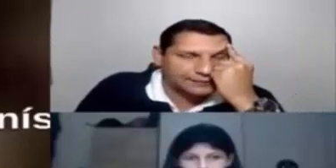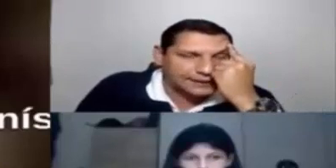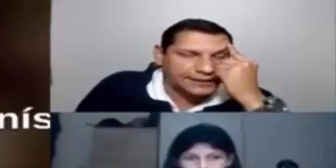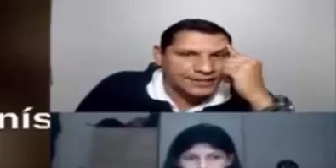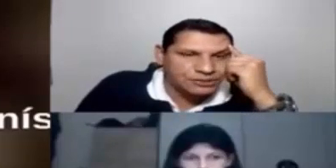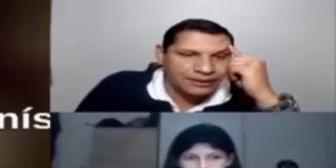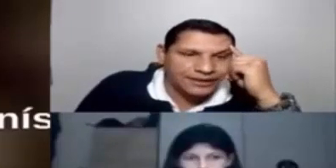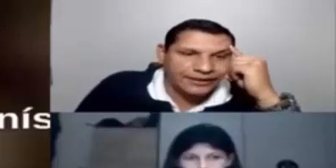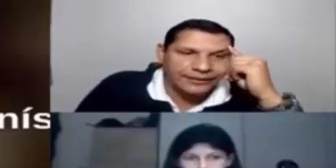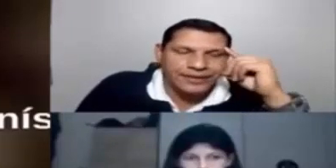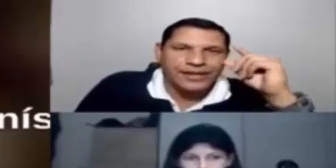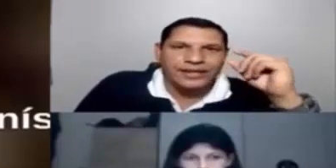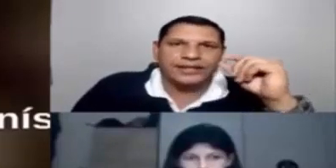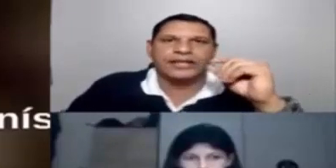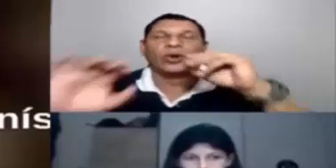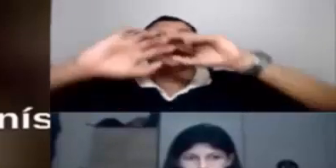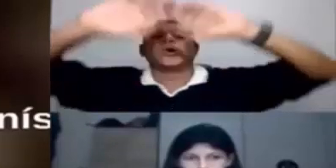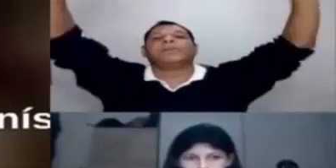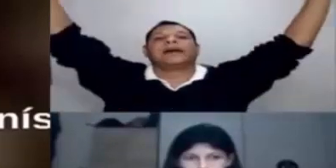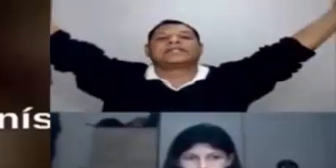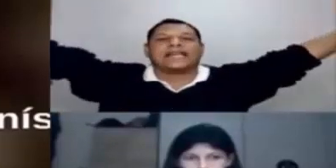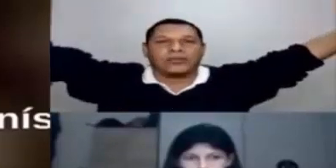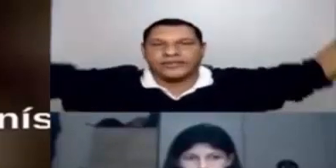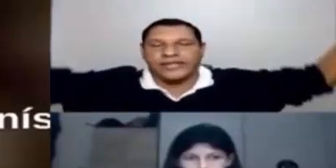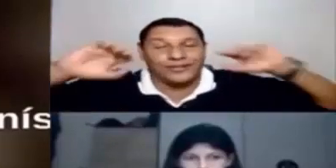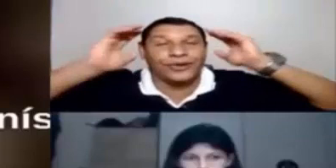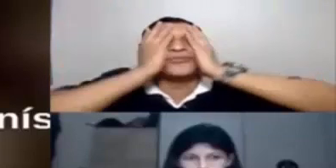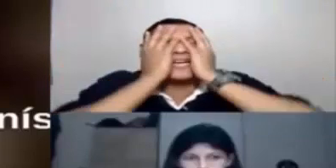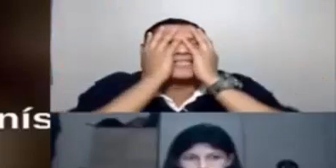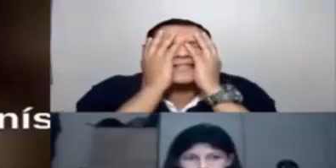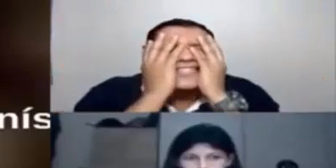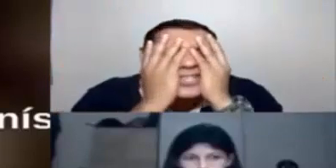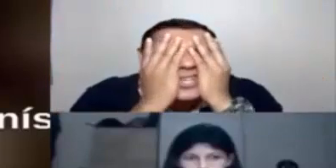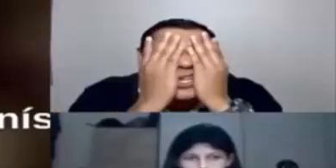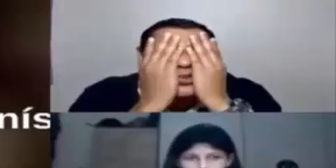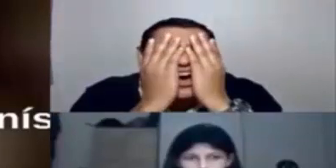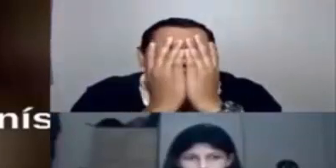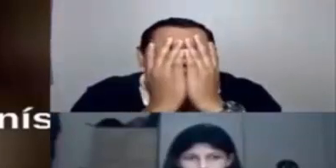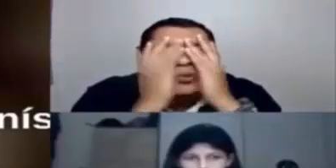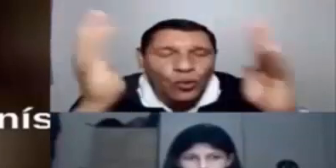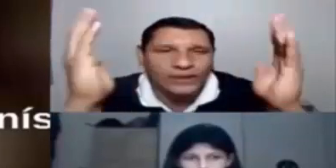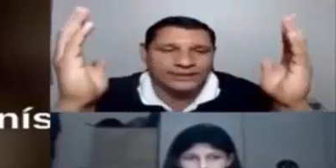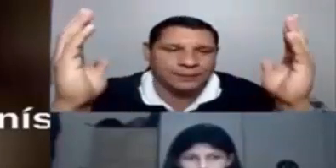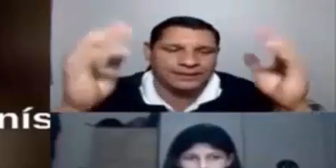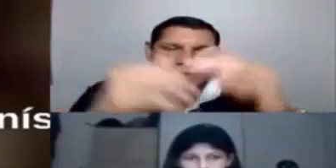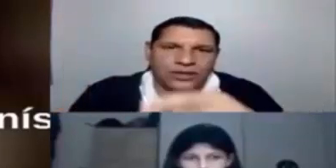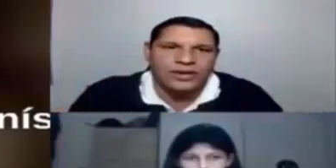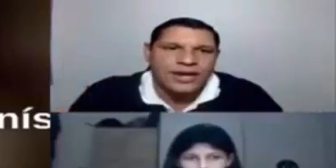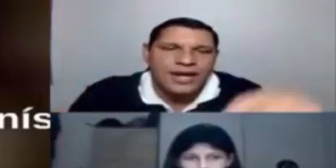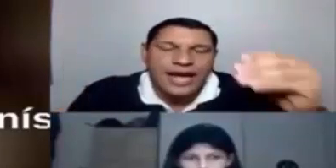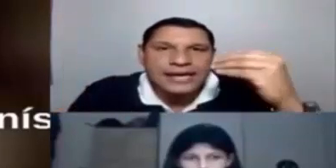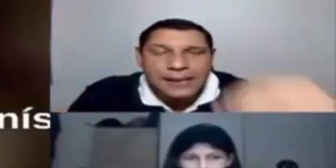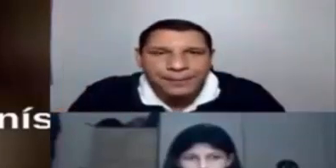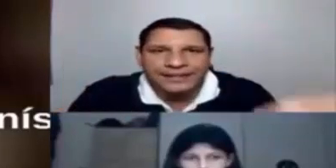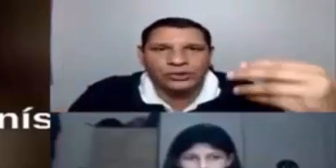aqui da seguinte maneira, né? Que ele olhou para o céu. Gente, não faz sentido algum essa interpretação.